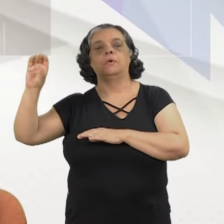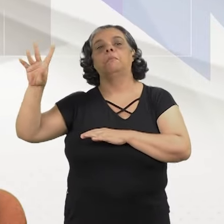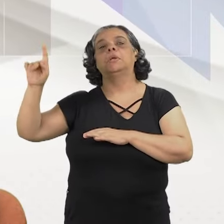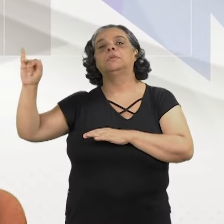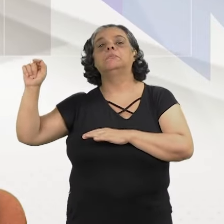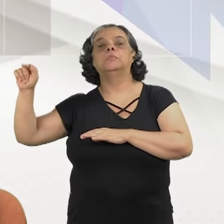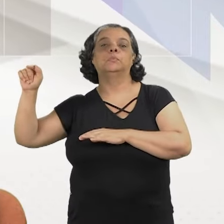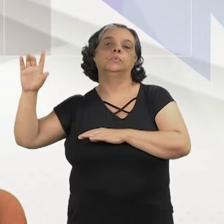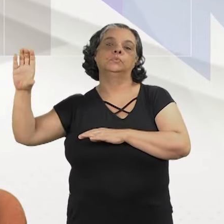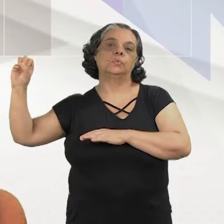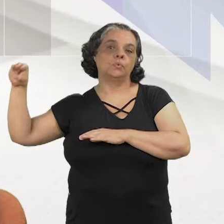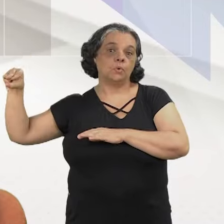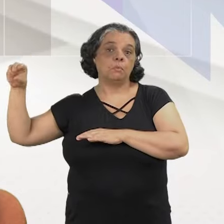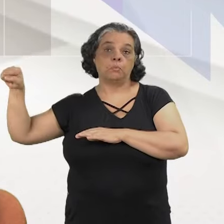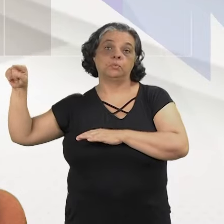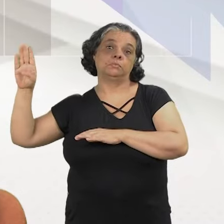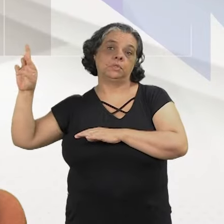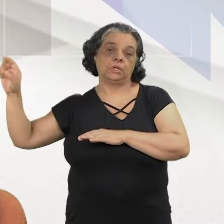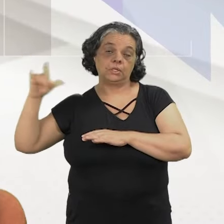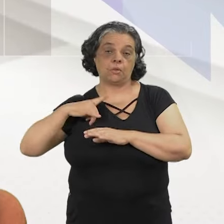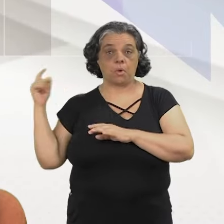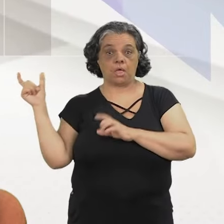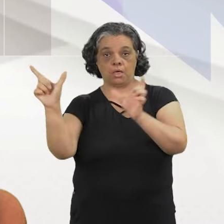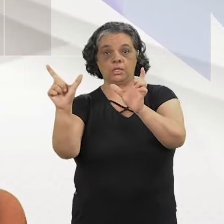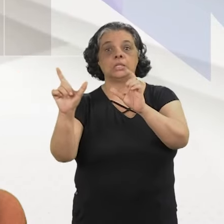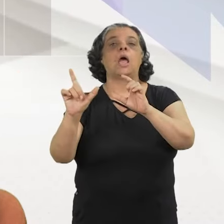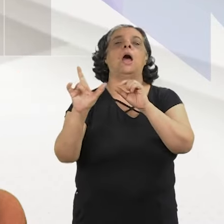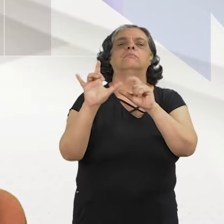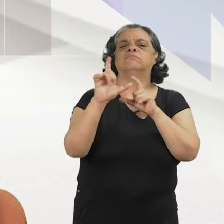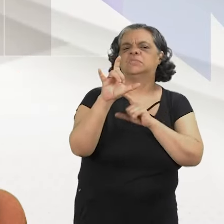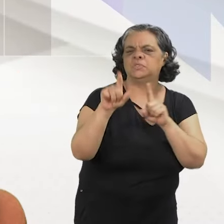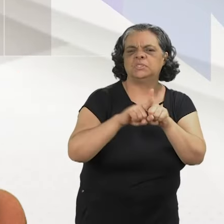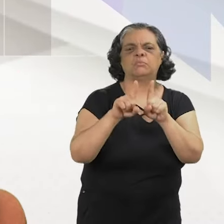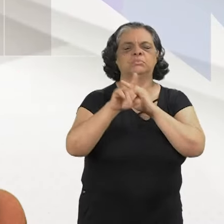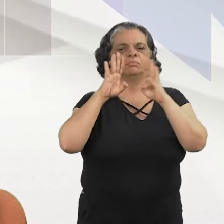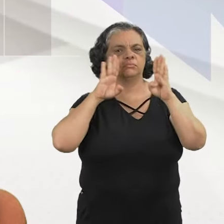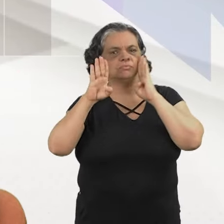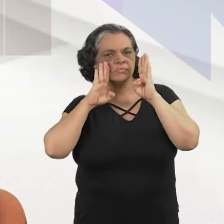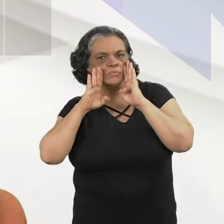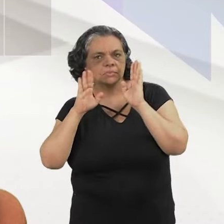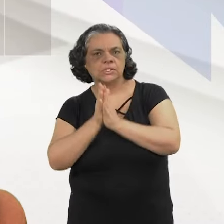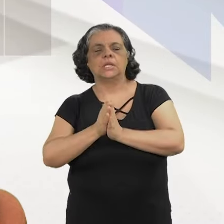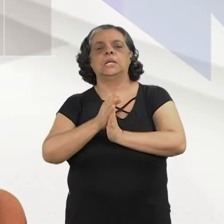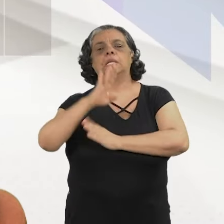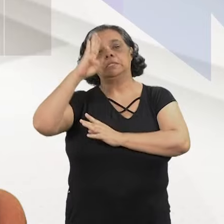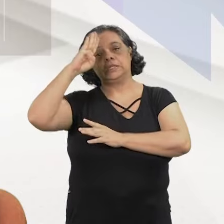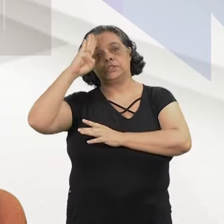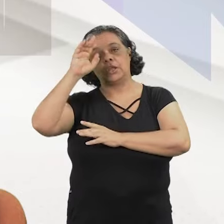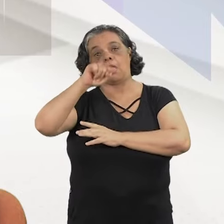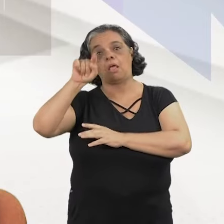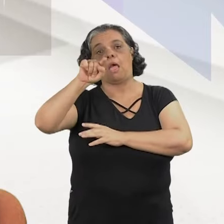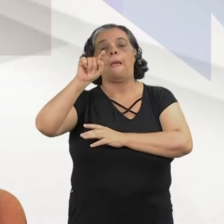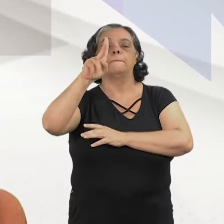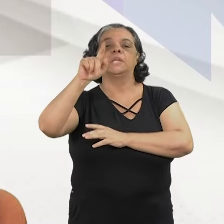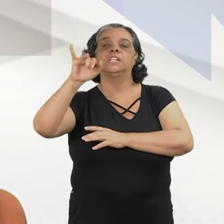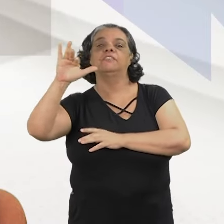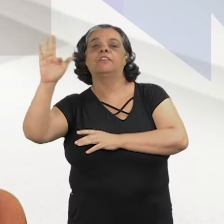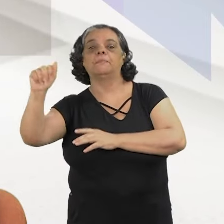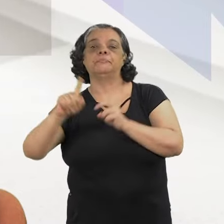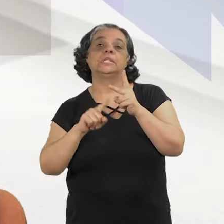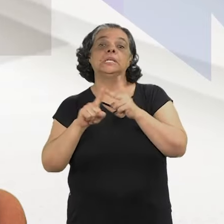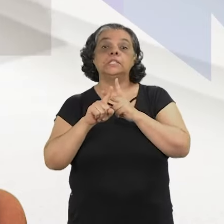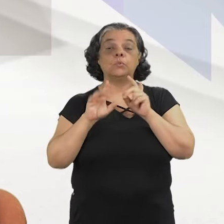e a gente também tá nas redes sociais né tá no Instagram tá no Facebook Sargento underline perifa